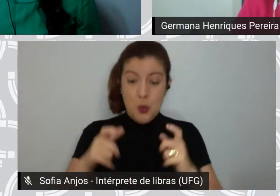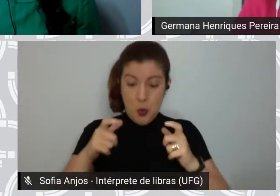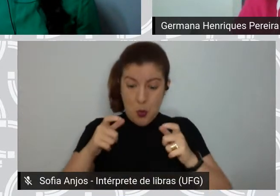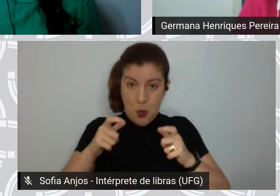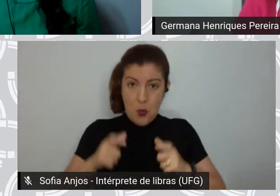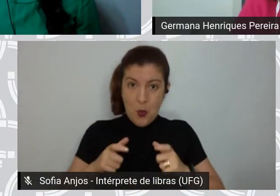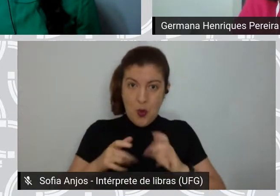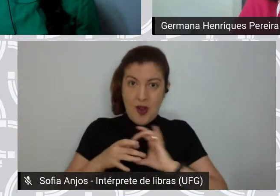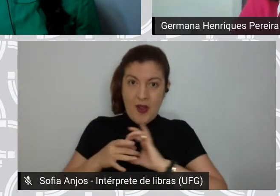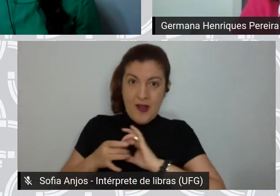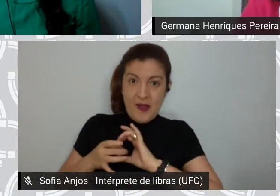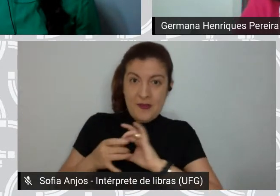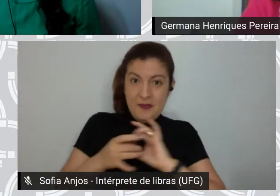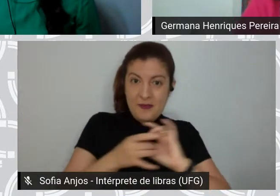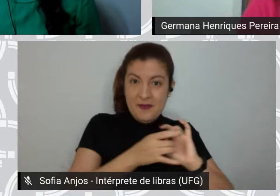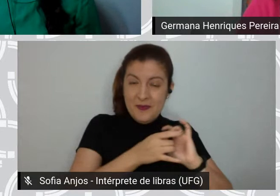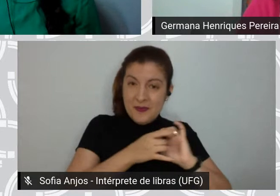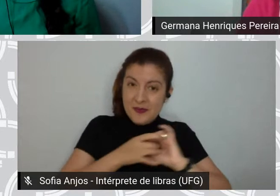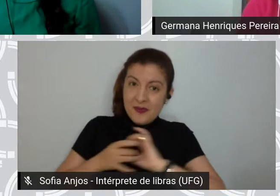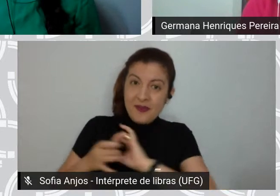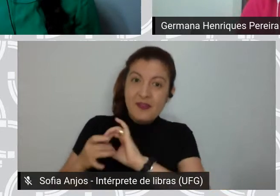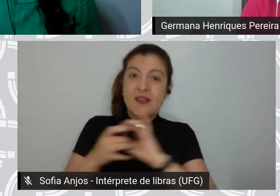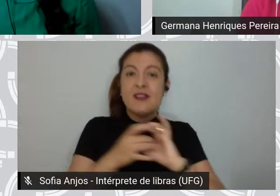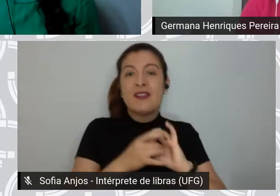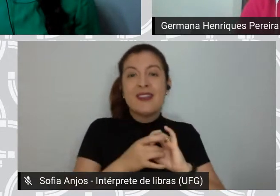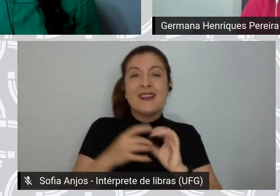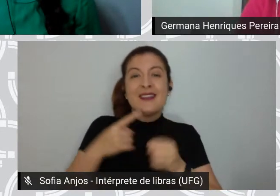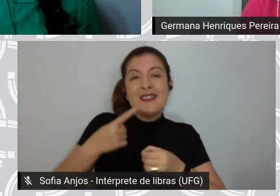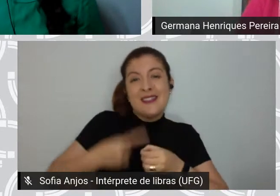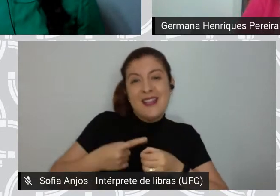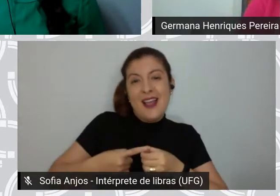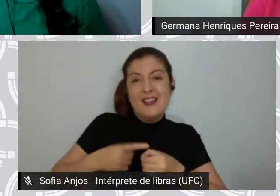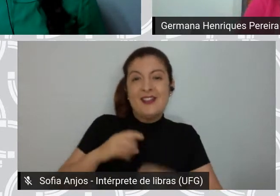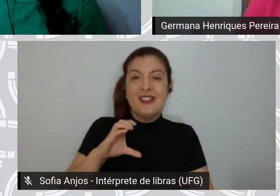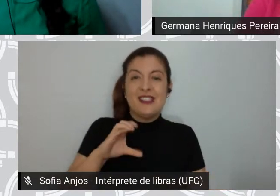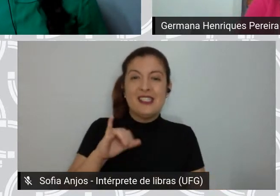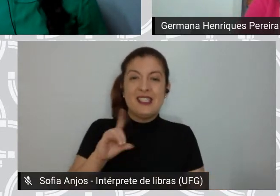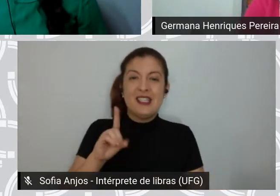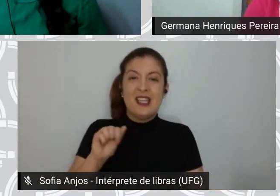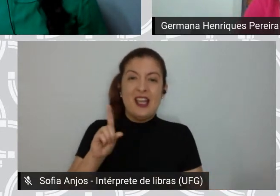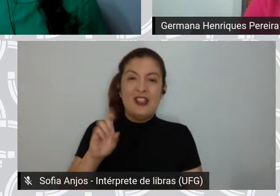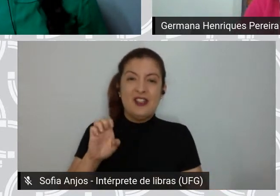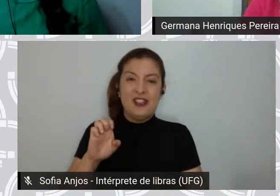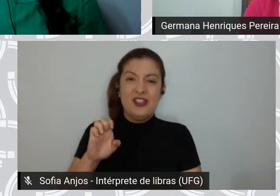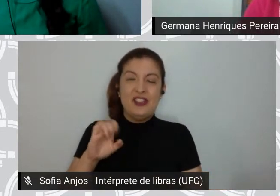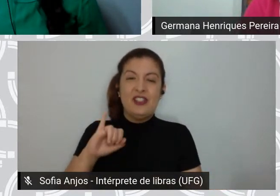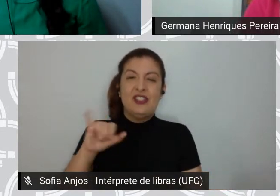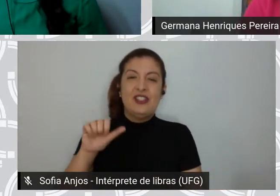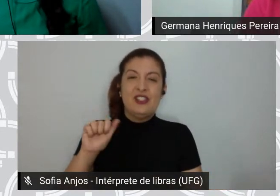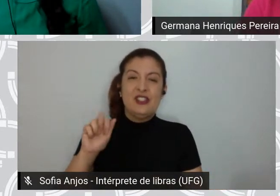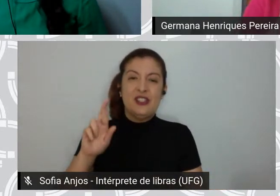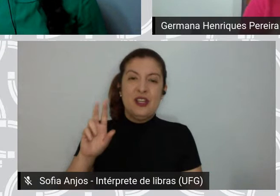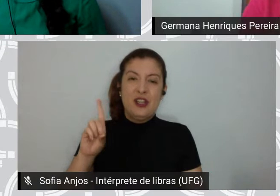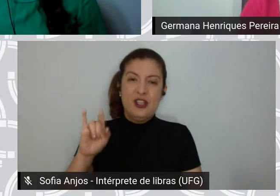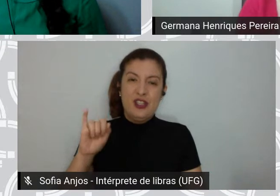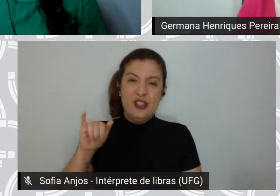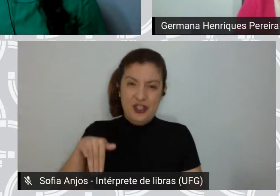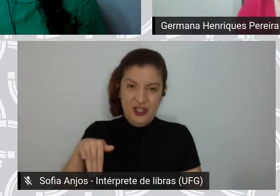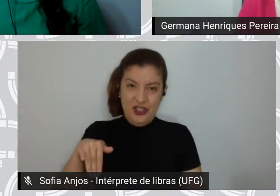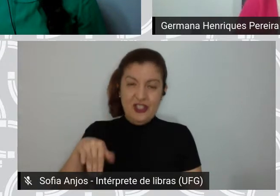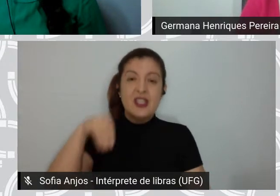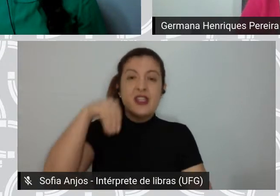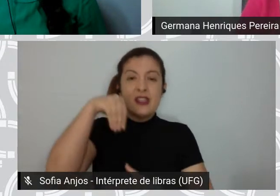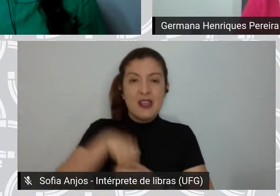ela chama a Cidade Jardim, que é a cidade de São Paulo, e que ela chama o lugar onde ela mora e as